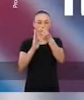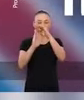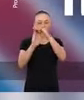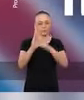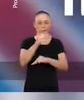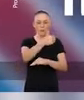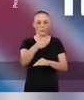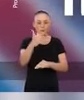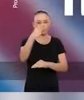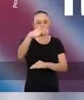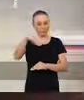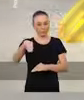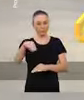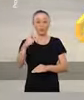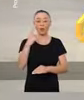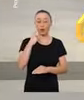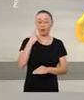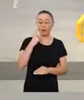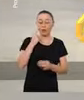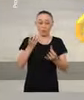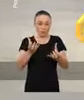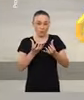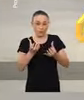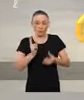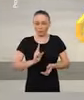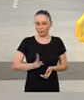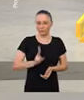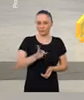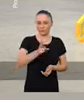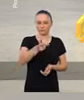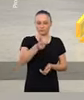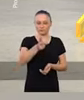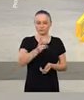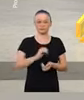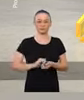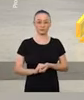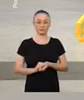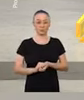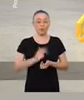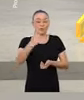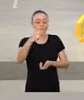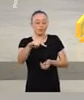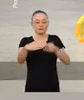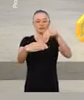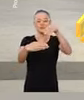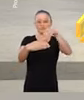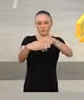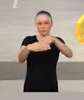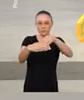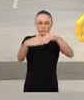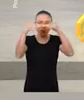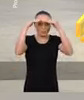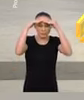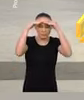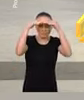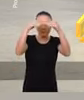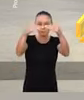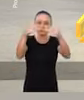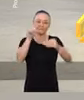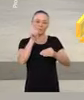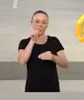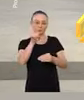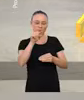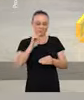11 milhões de reais. Olha, é assim mesmo que eu quero continuar. Com o seu voto, em respeito a